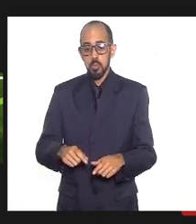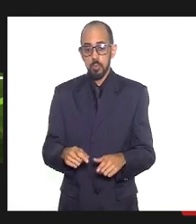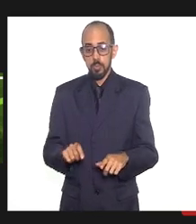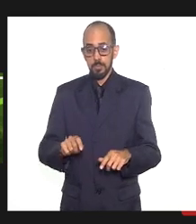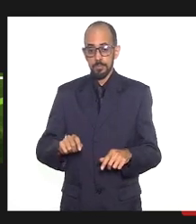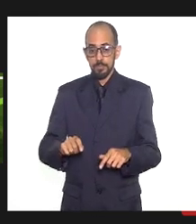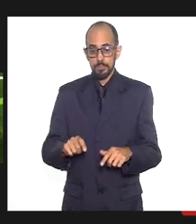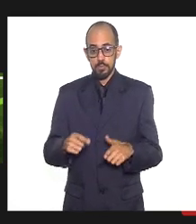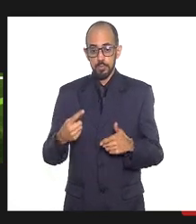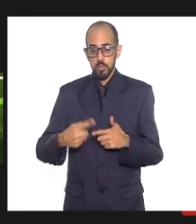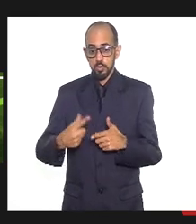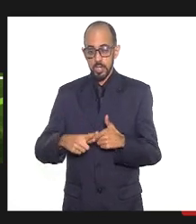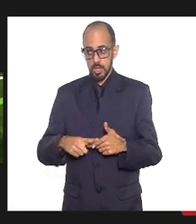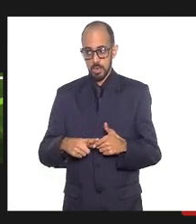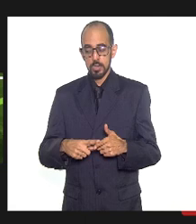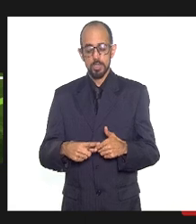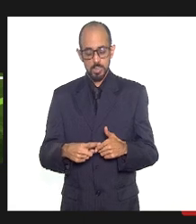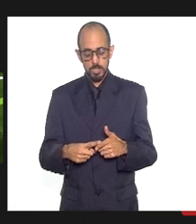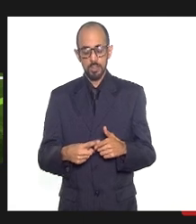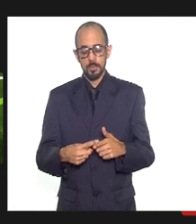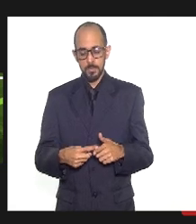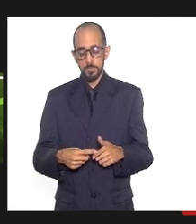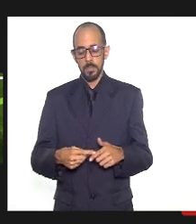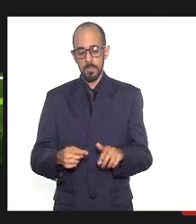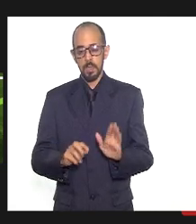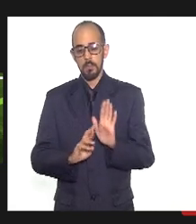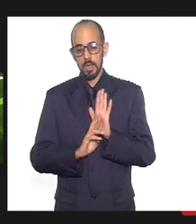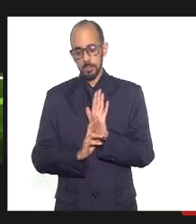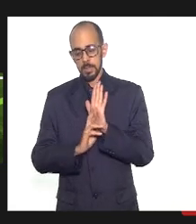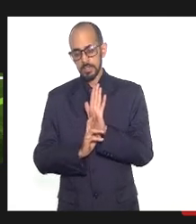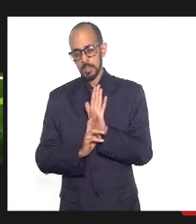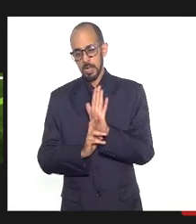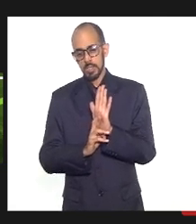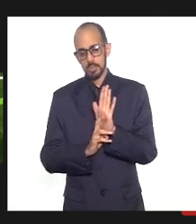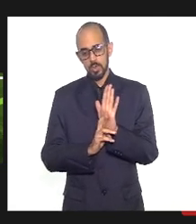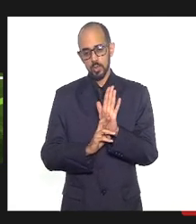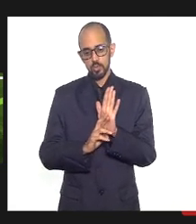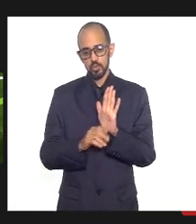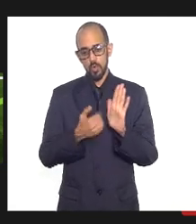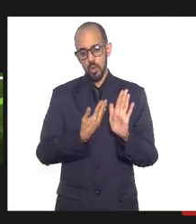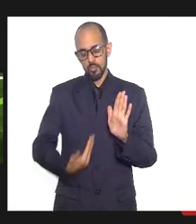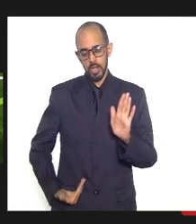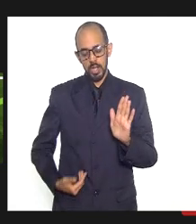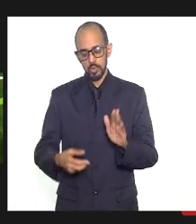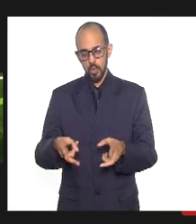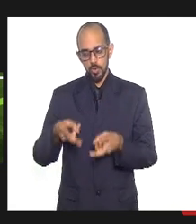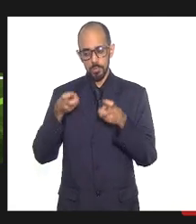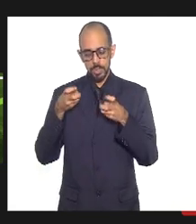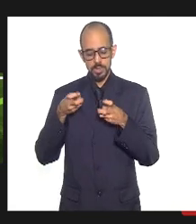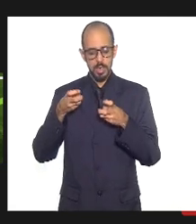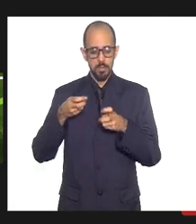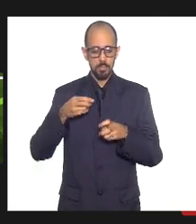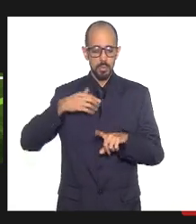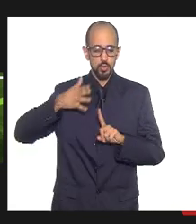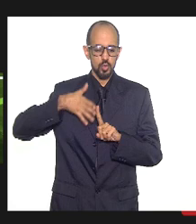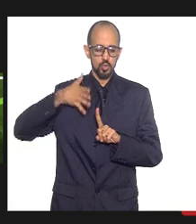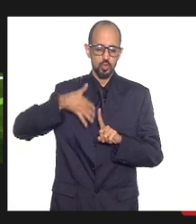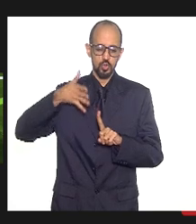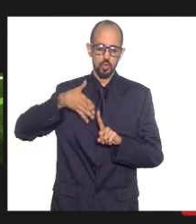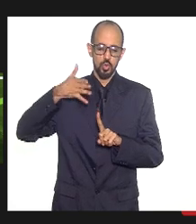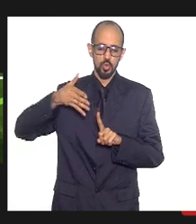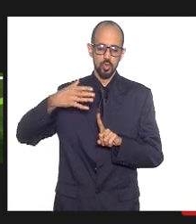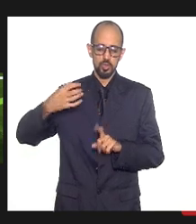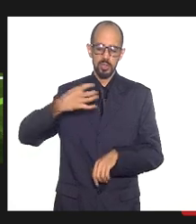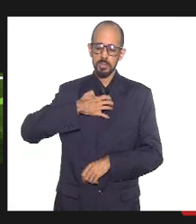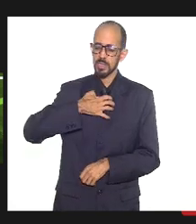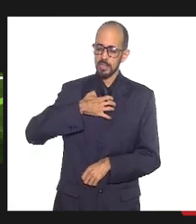isso numa representação do governo do estado, ainda que a gente espera ver isso na prática, né? Mas só de ouvir isso já nos sinaliza algo